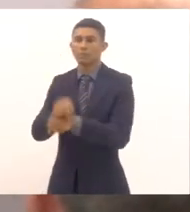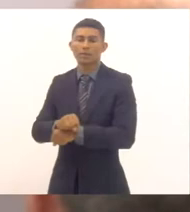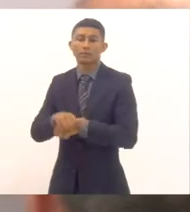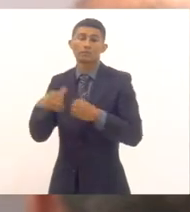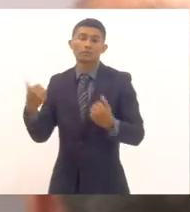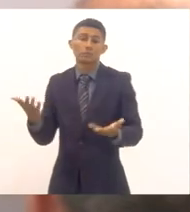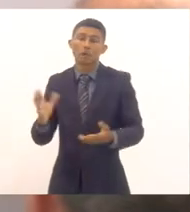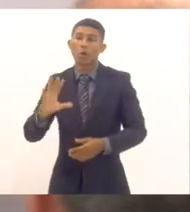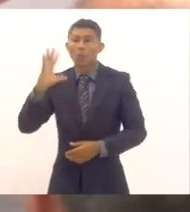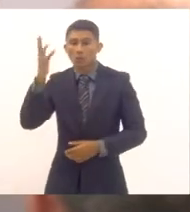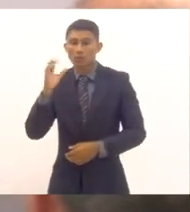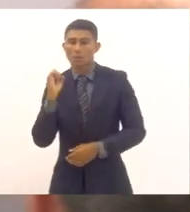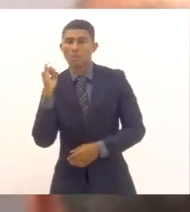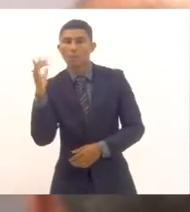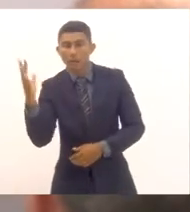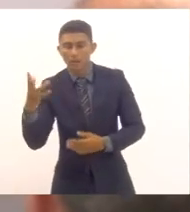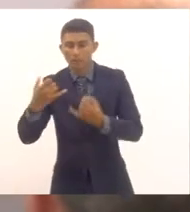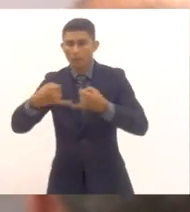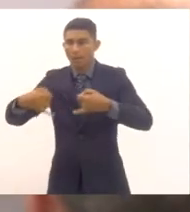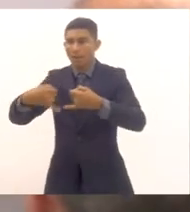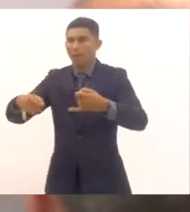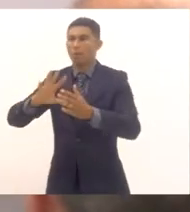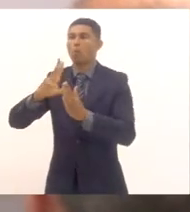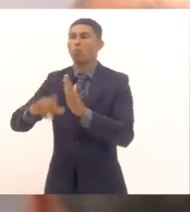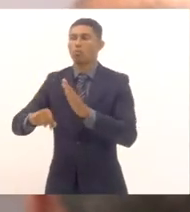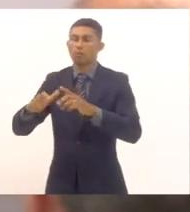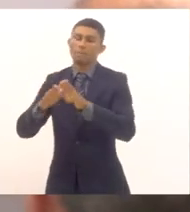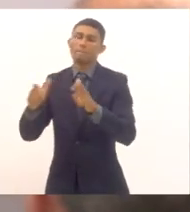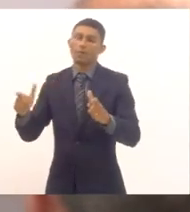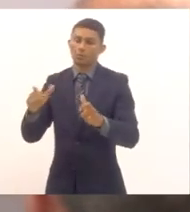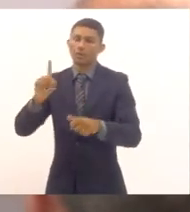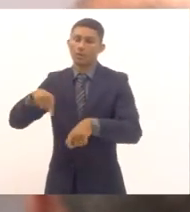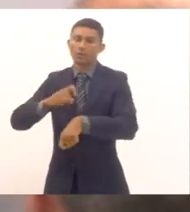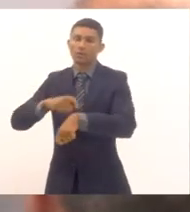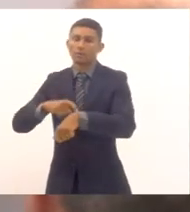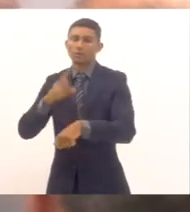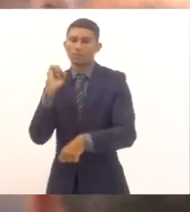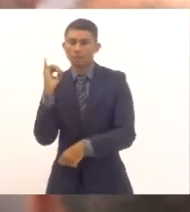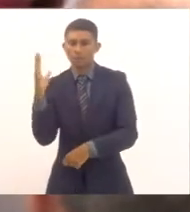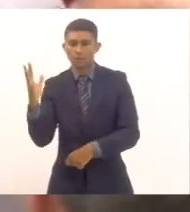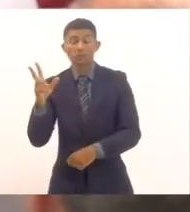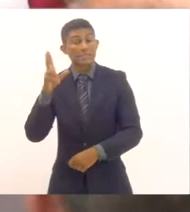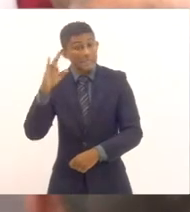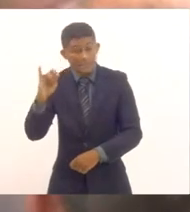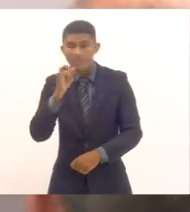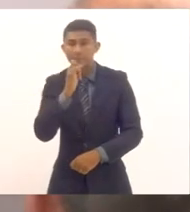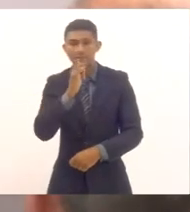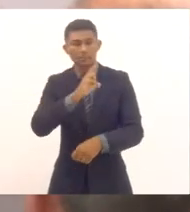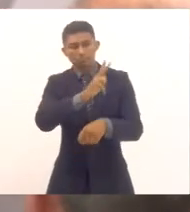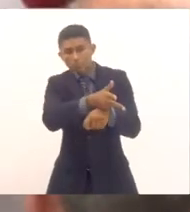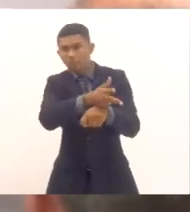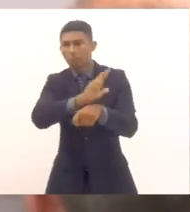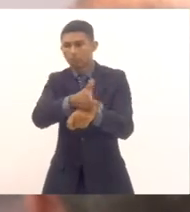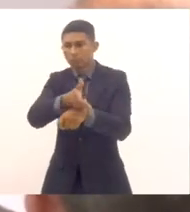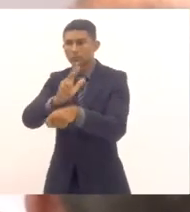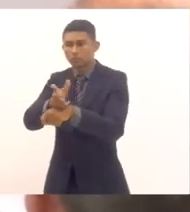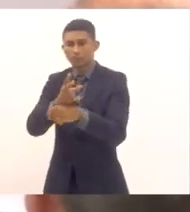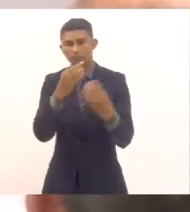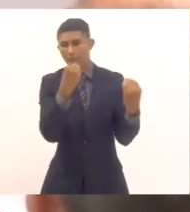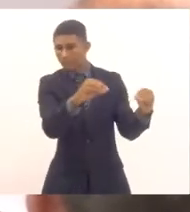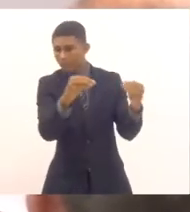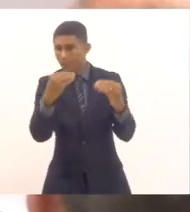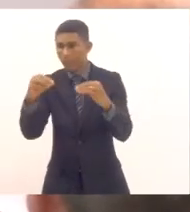mas olha se tiver o monitoramento através dessas câmeras espalhadas não só nas estações mas aonde